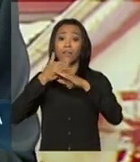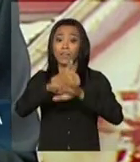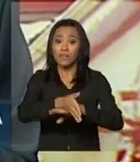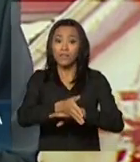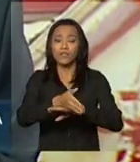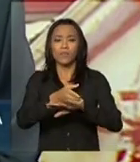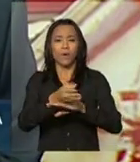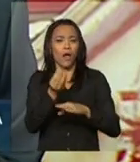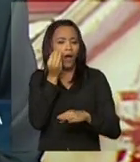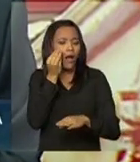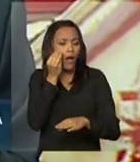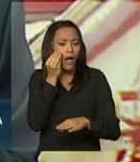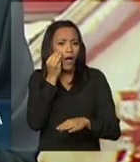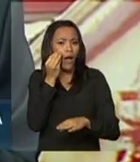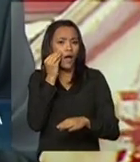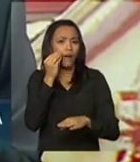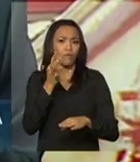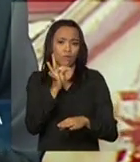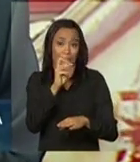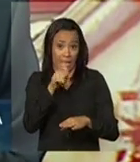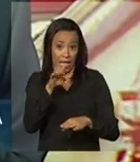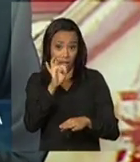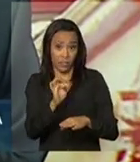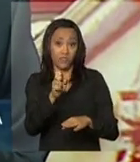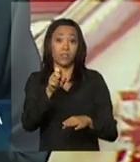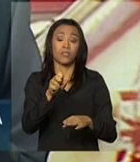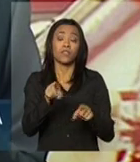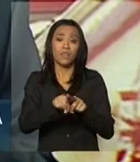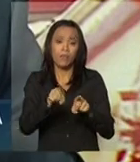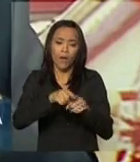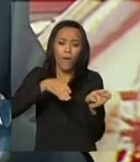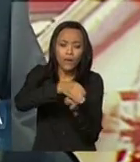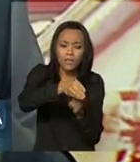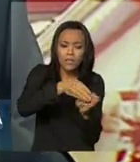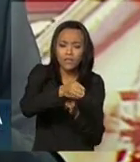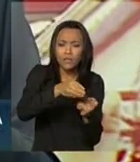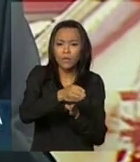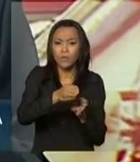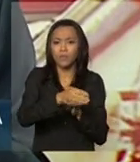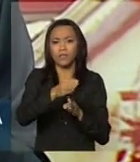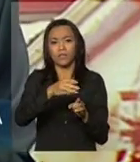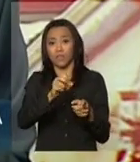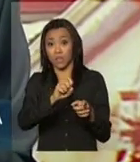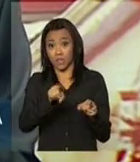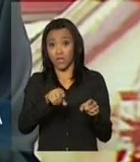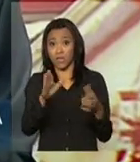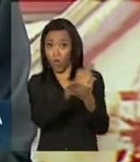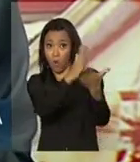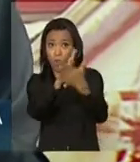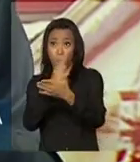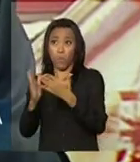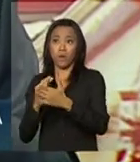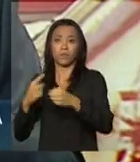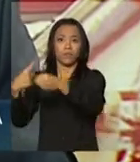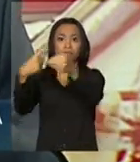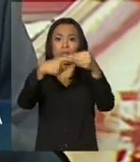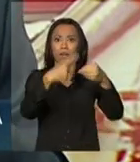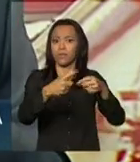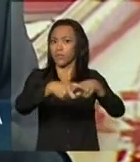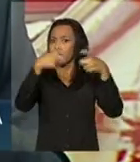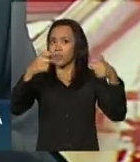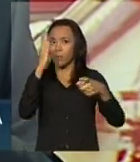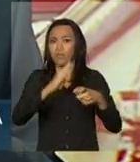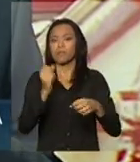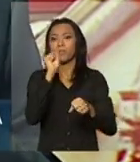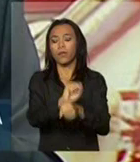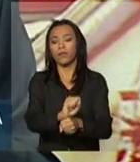testagem, recebam orientações e para que a gente não tenha pessoas em algumas grandes cidades brasileiras tendo que esperar